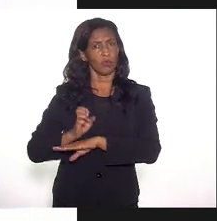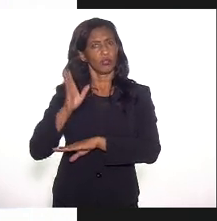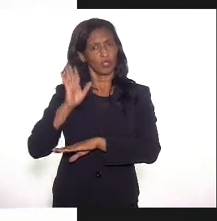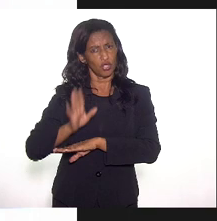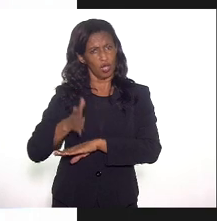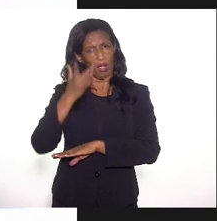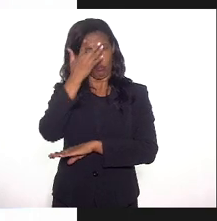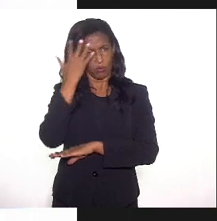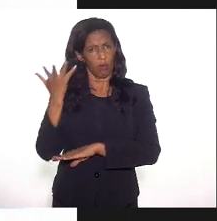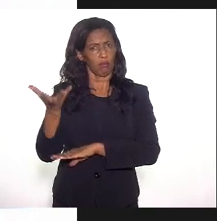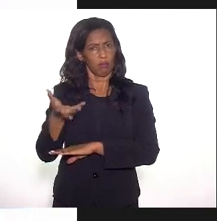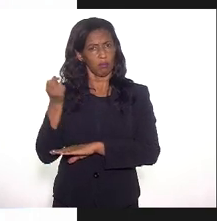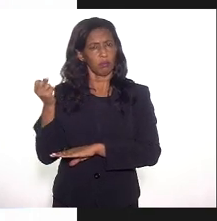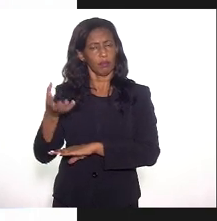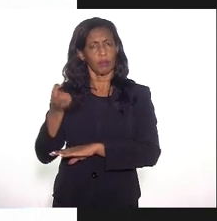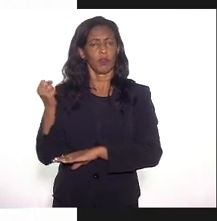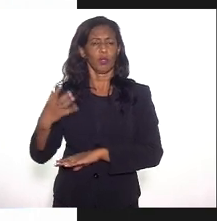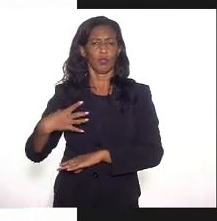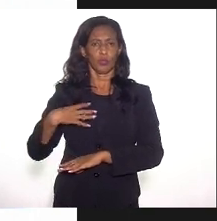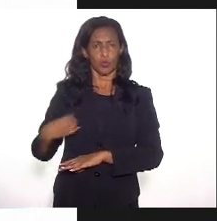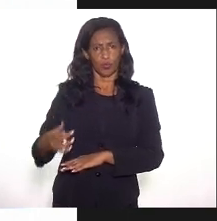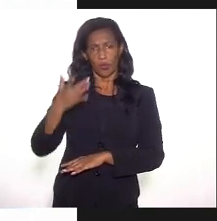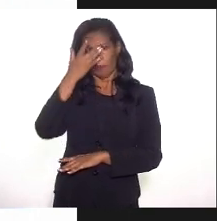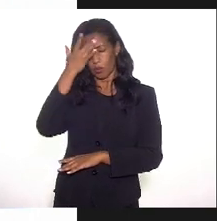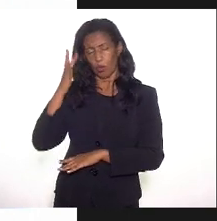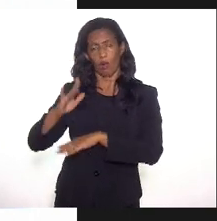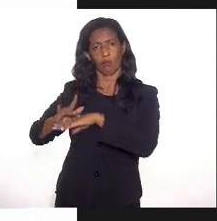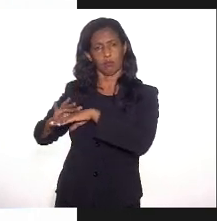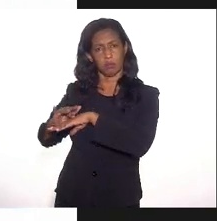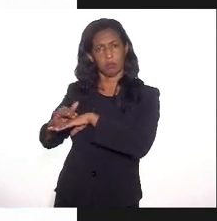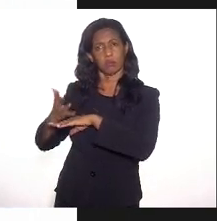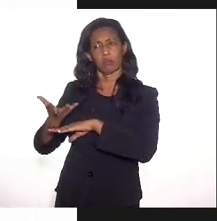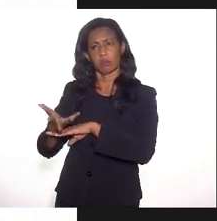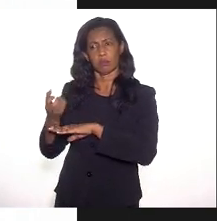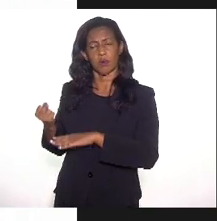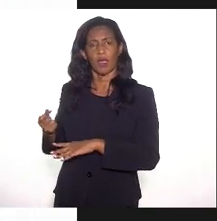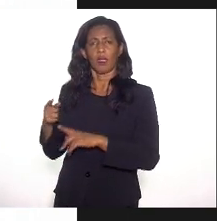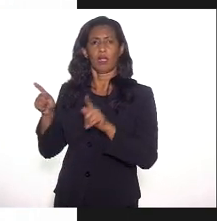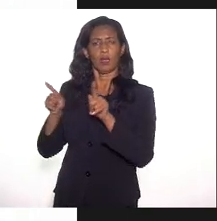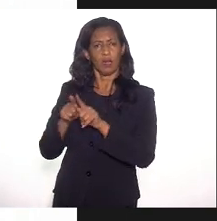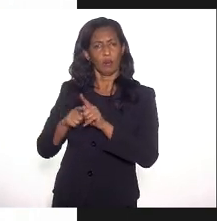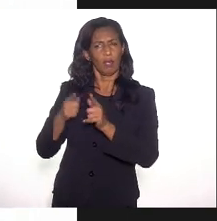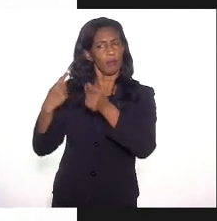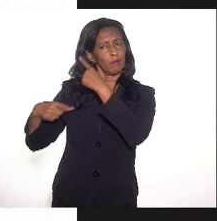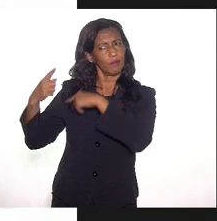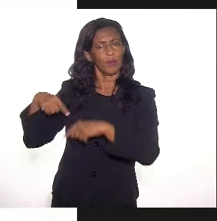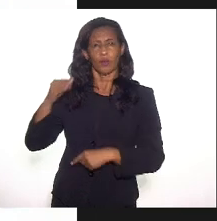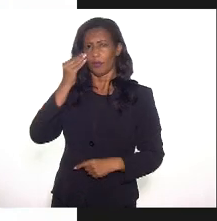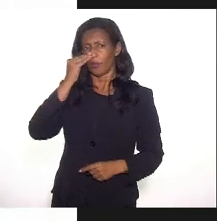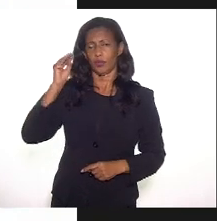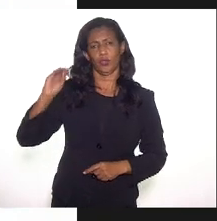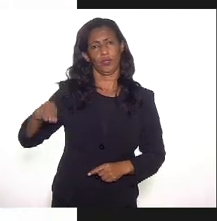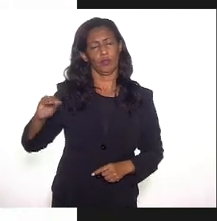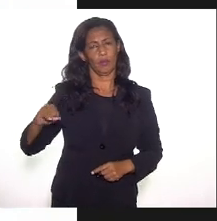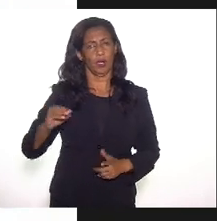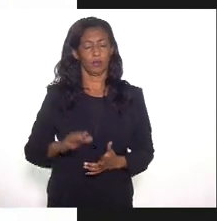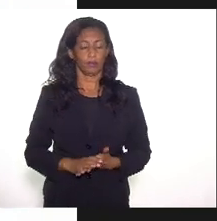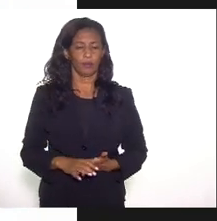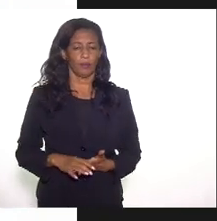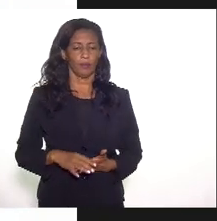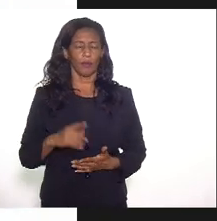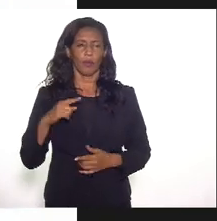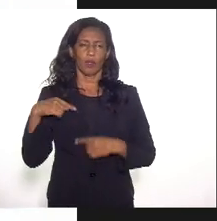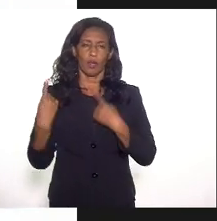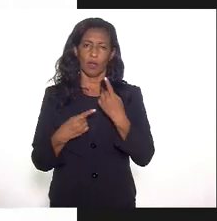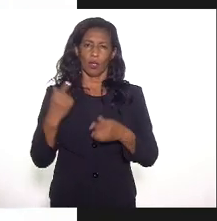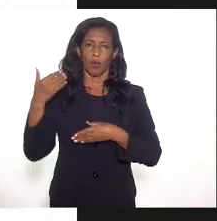contemplam os filhos de hansenianos que na época também foram discriminados. E assim, nós botamos uma emenda